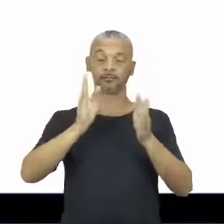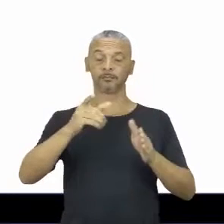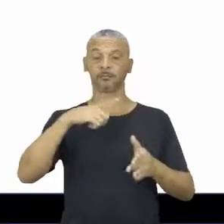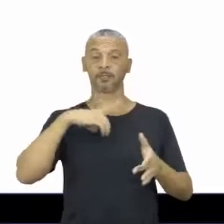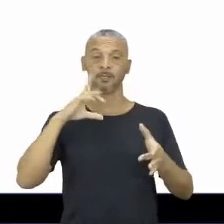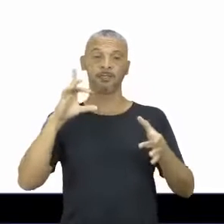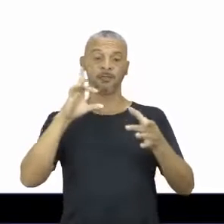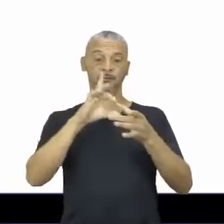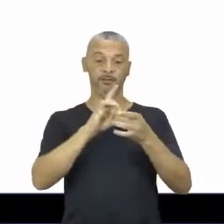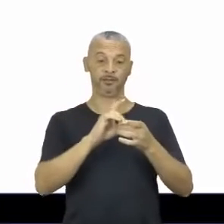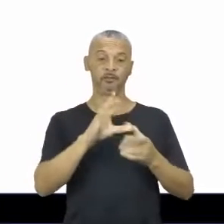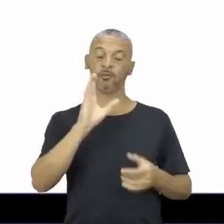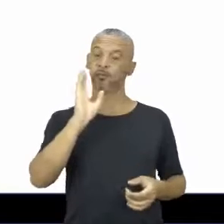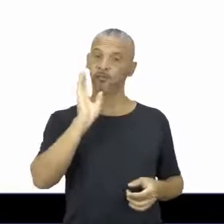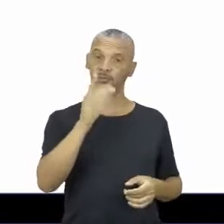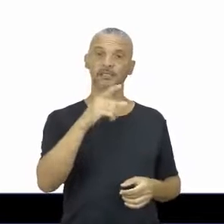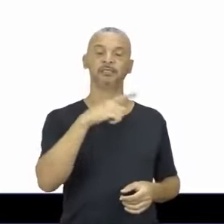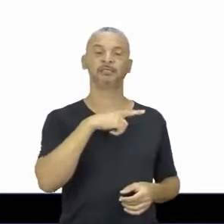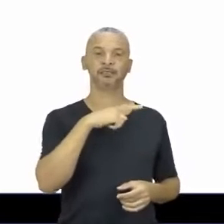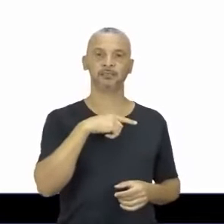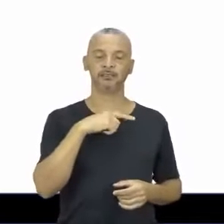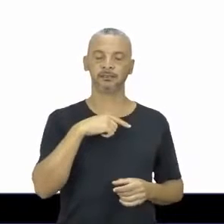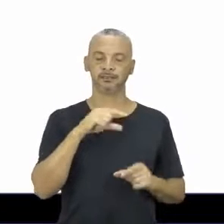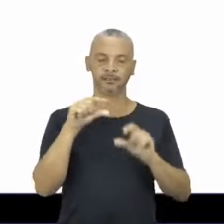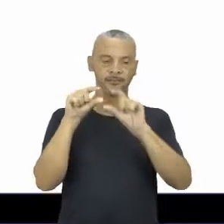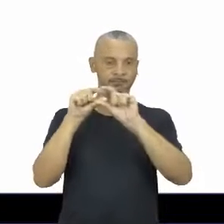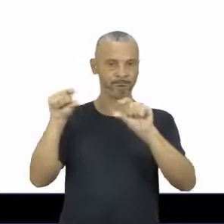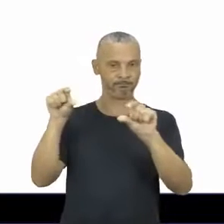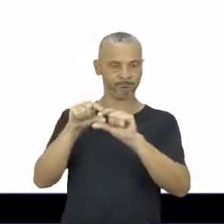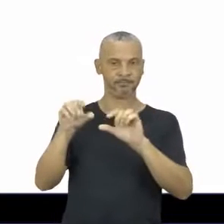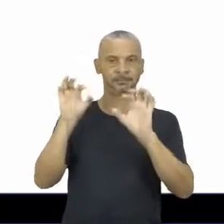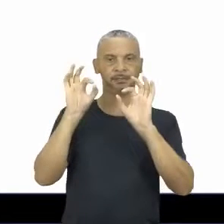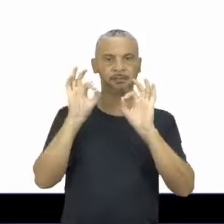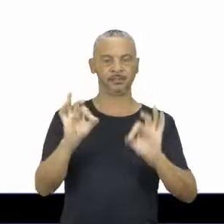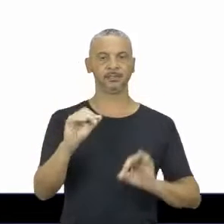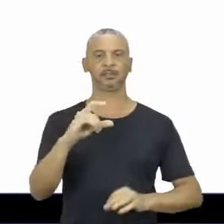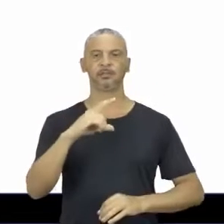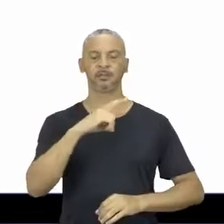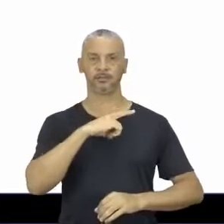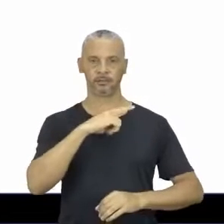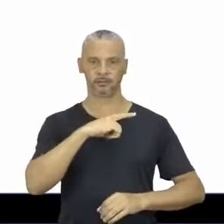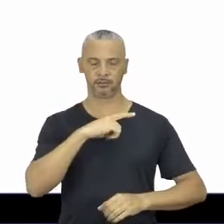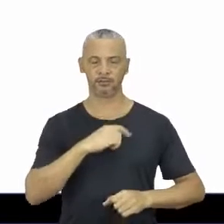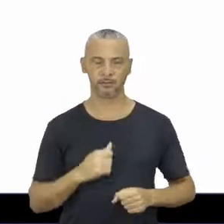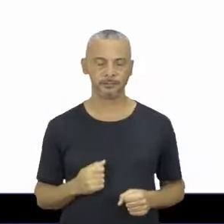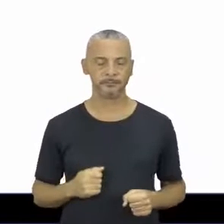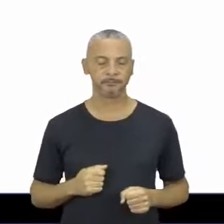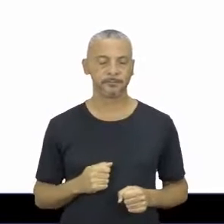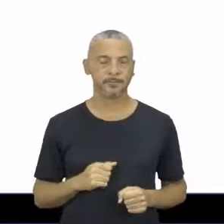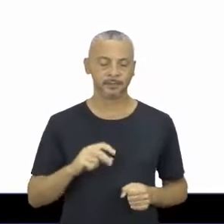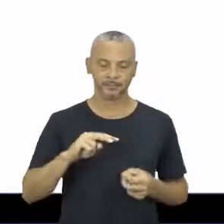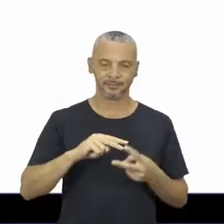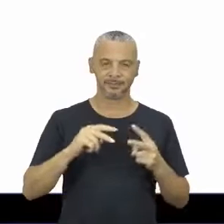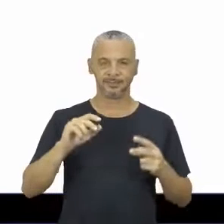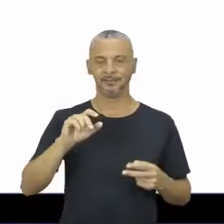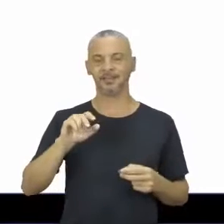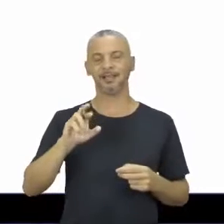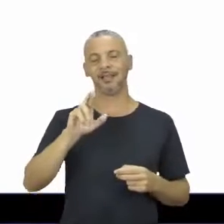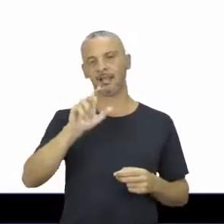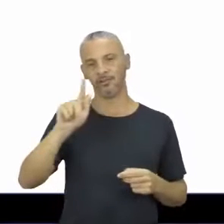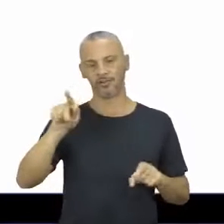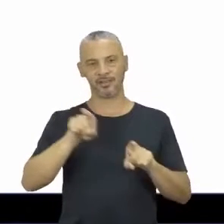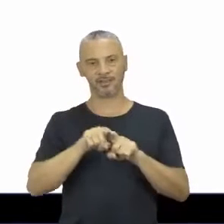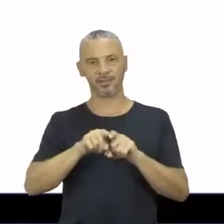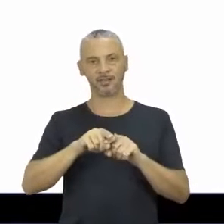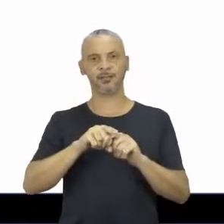vínculo aqui, eles já têm as suas credenciais bem definidas, né, eles já logam lá com o login, né, que é o RG, e a sua